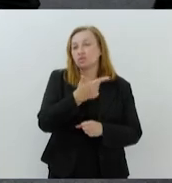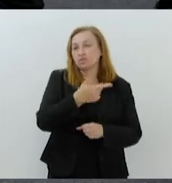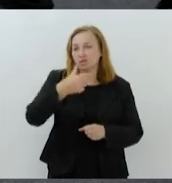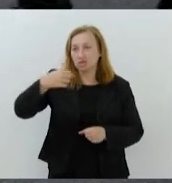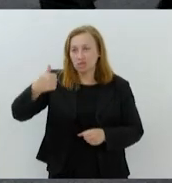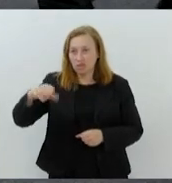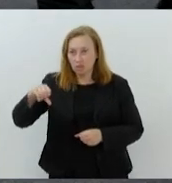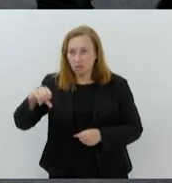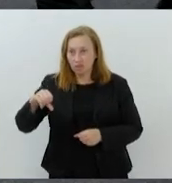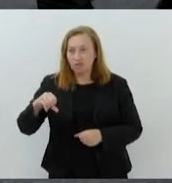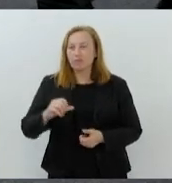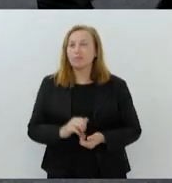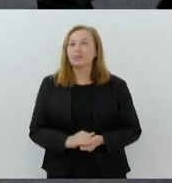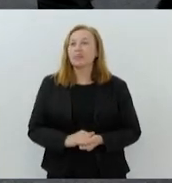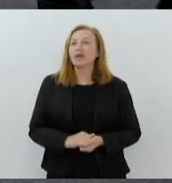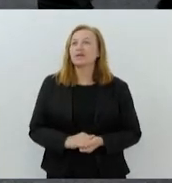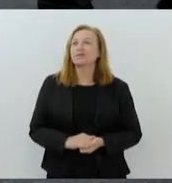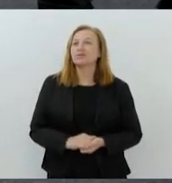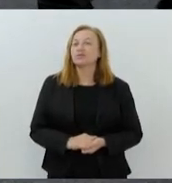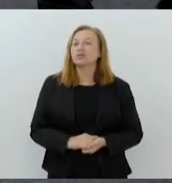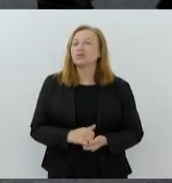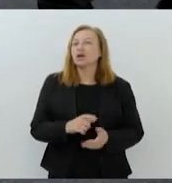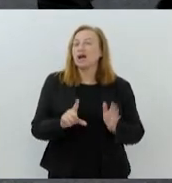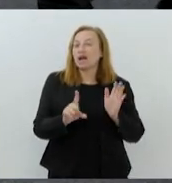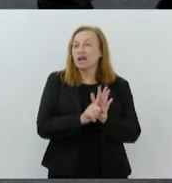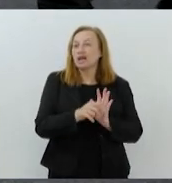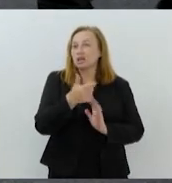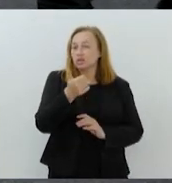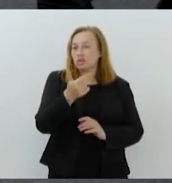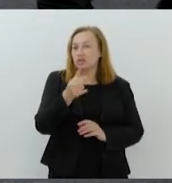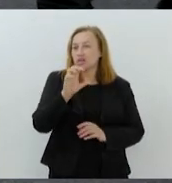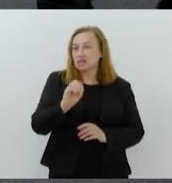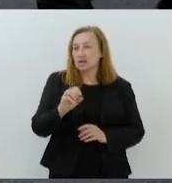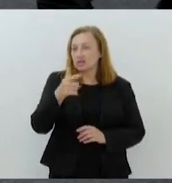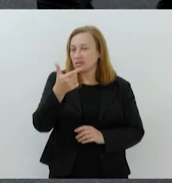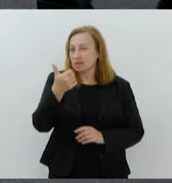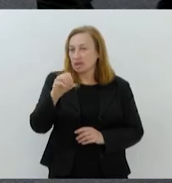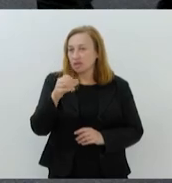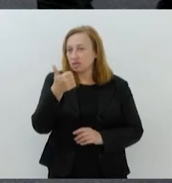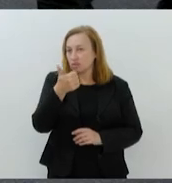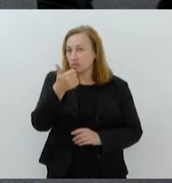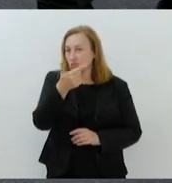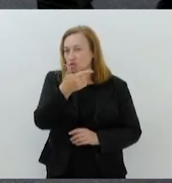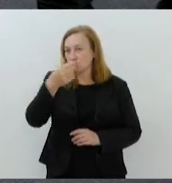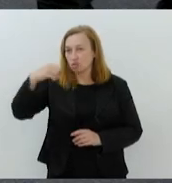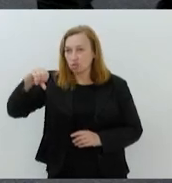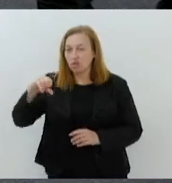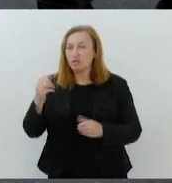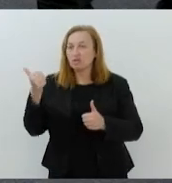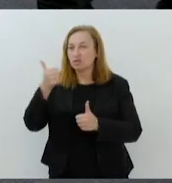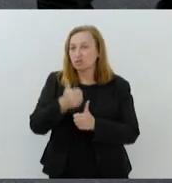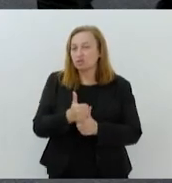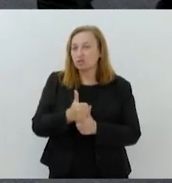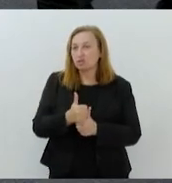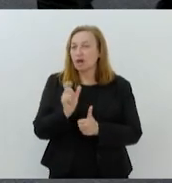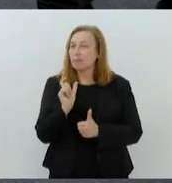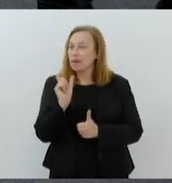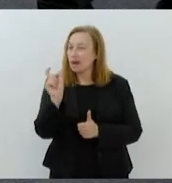mais expressadamente a Lei 12.010 de 2009, foi substituído o termo